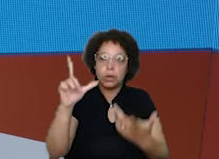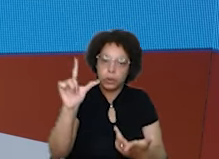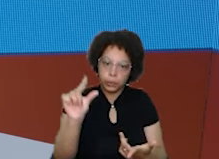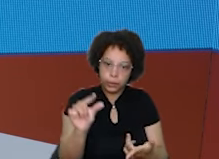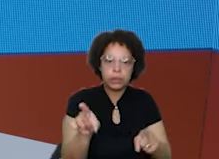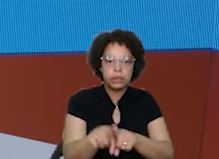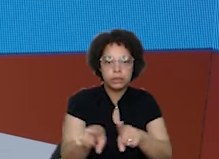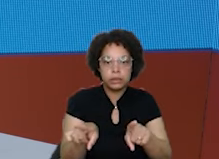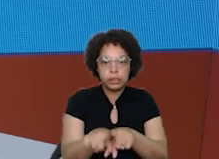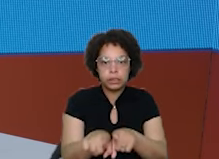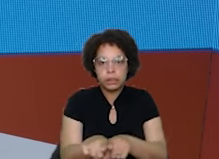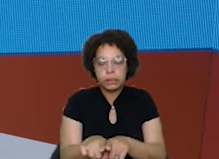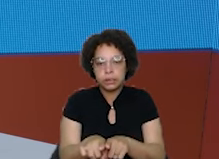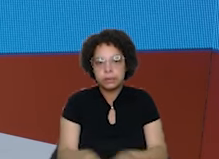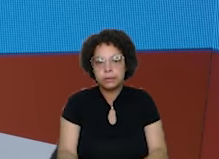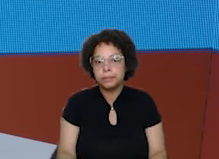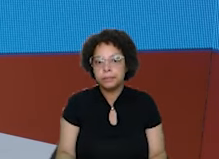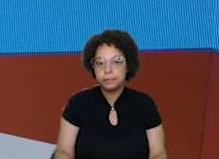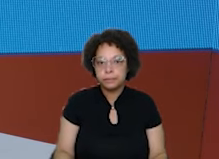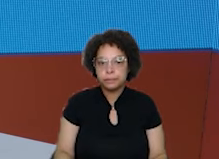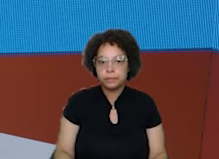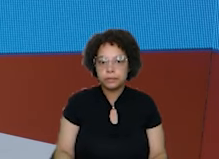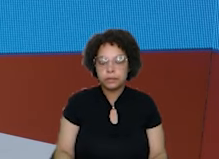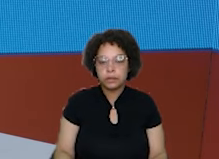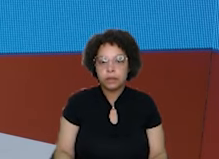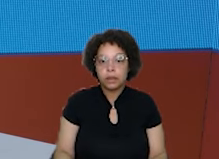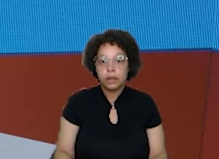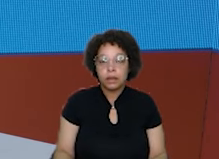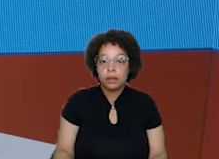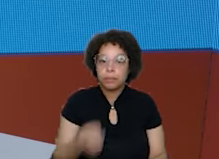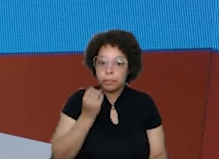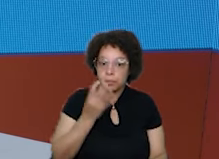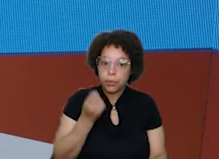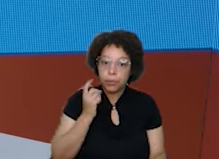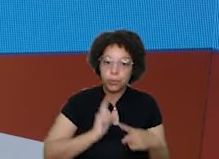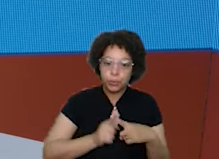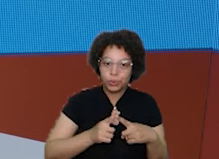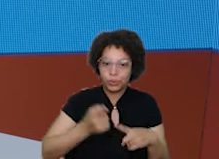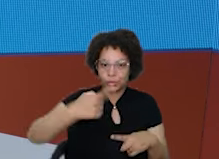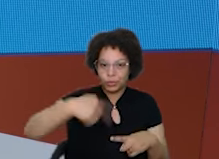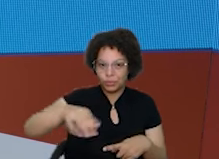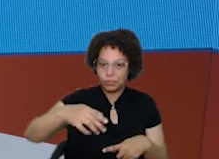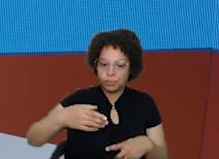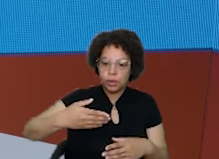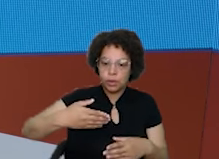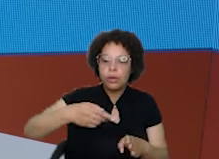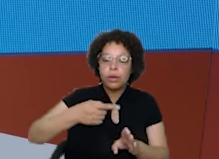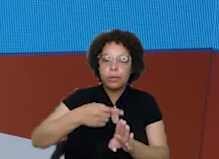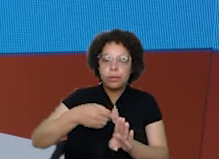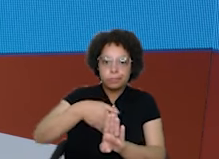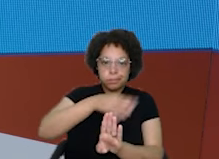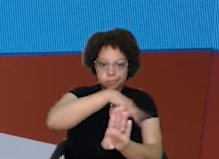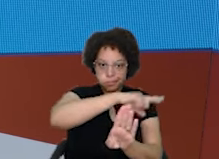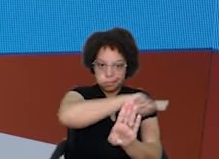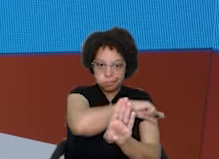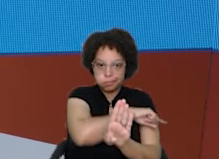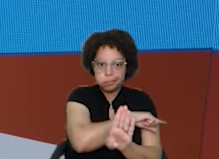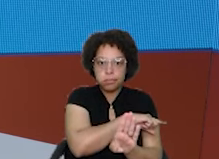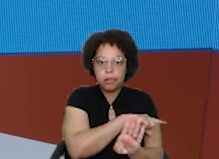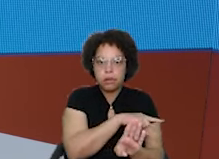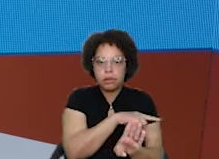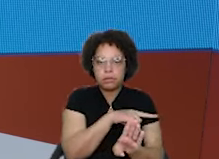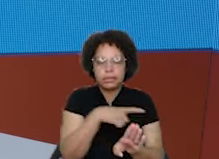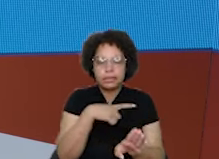o e é curioso isso porque a gente vem de gerações anteriores que tinham muito forte na